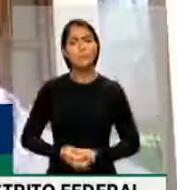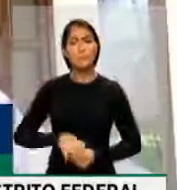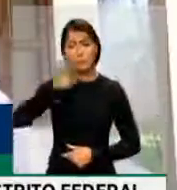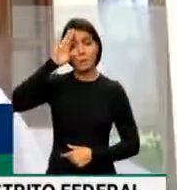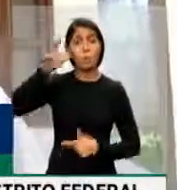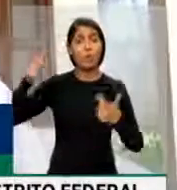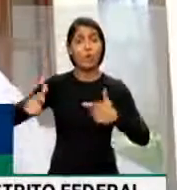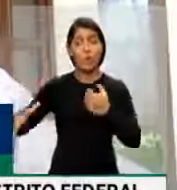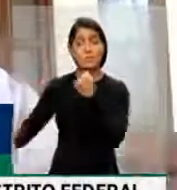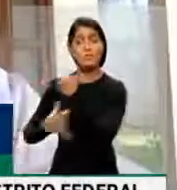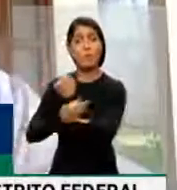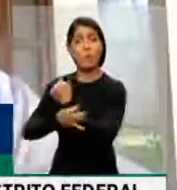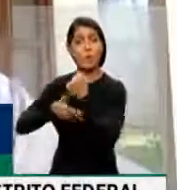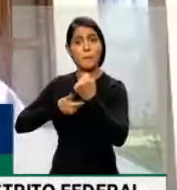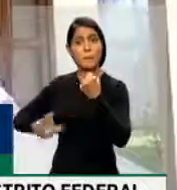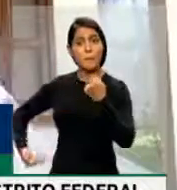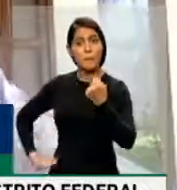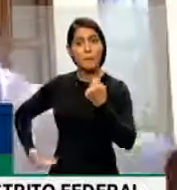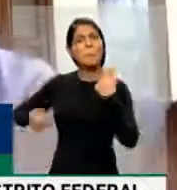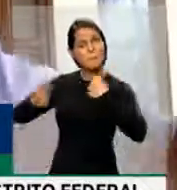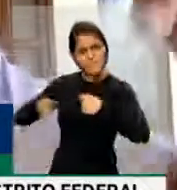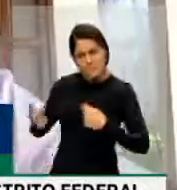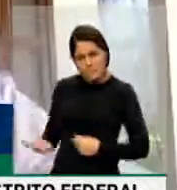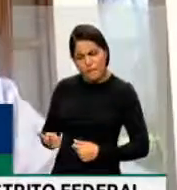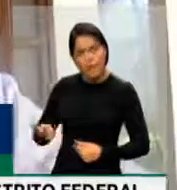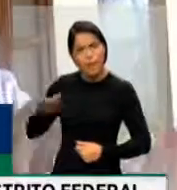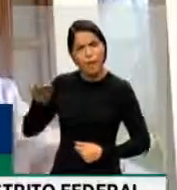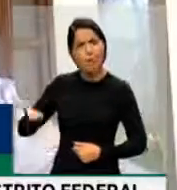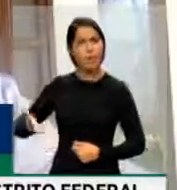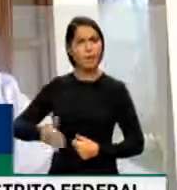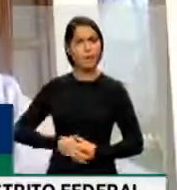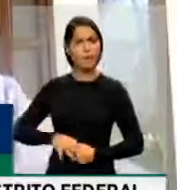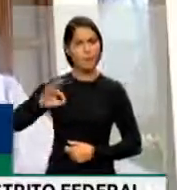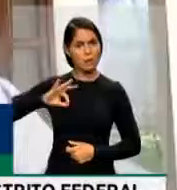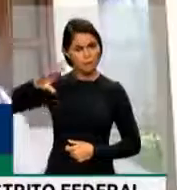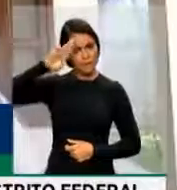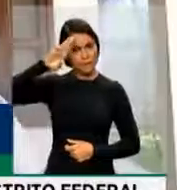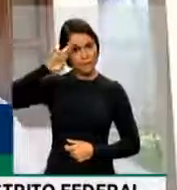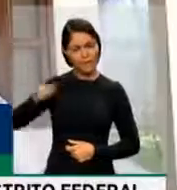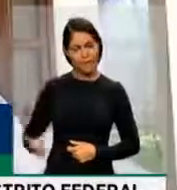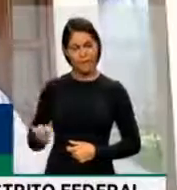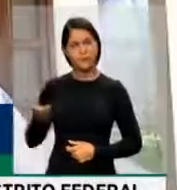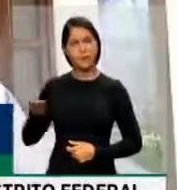frente, valorizar os policiais militares, que é o que nós estamos fazendo nesse momento,